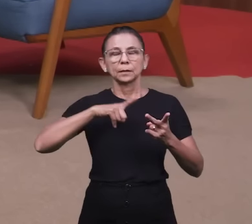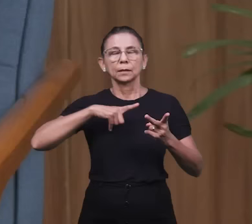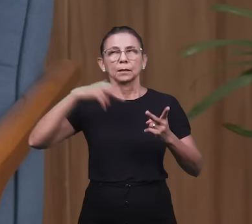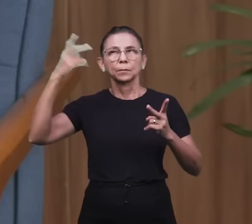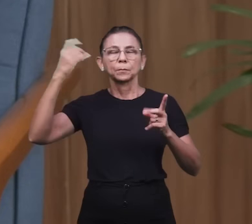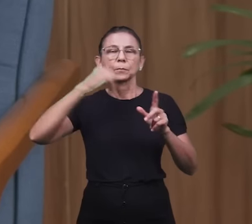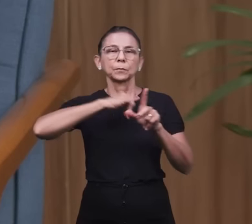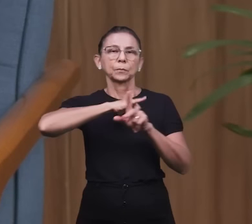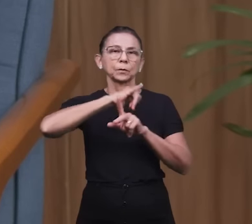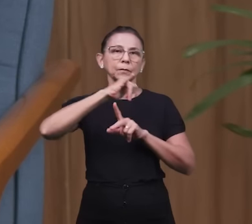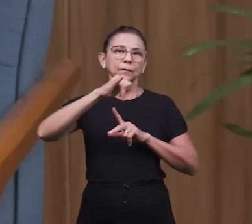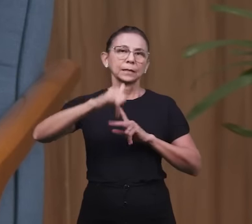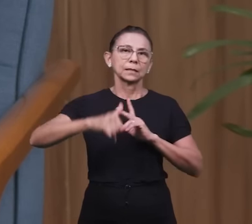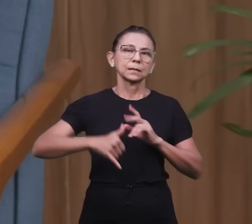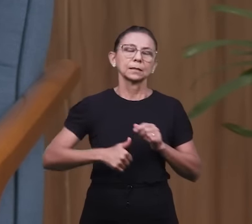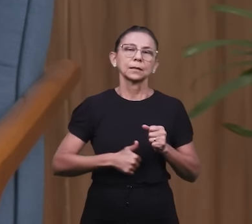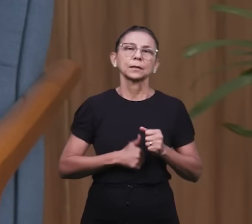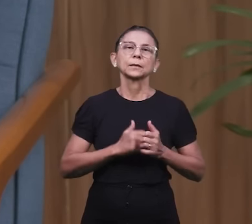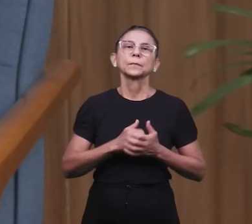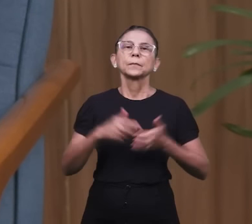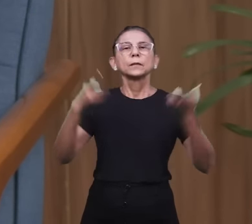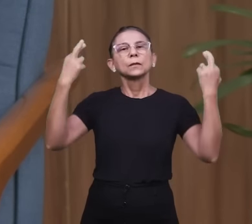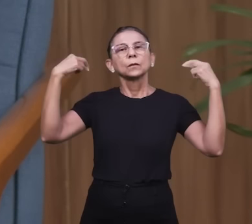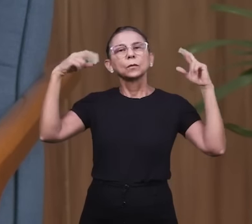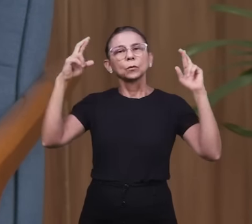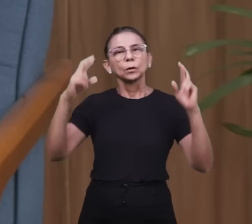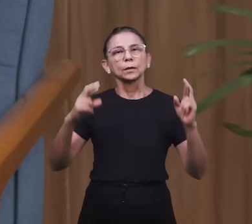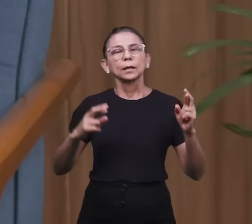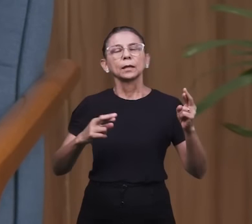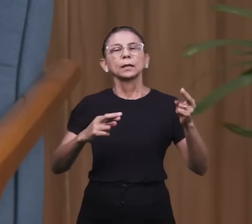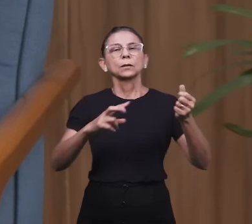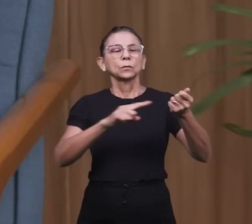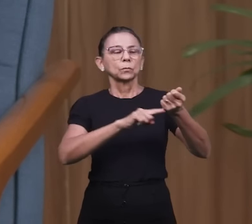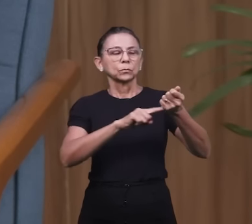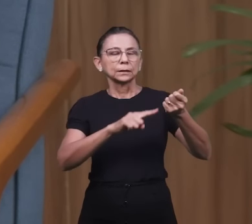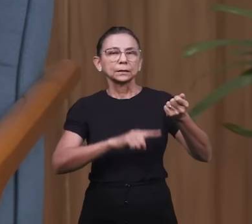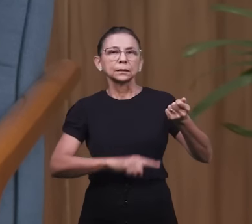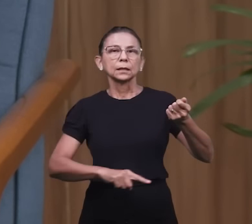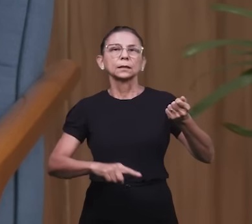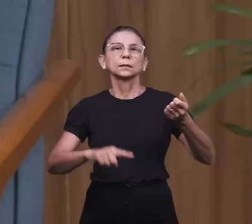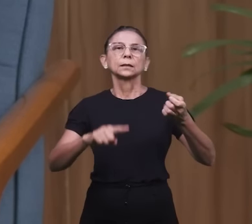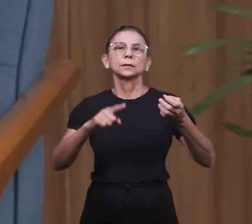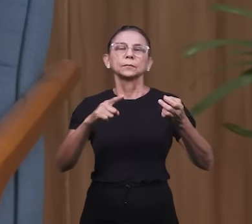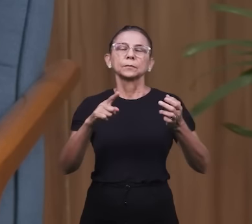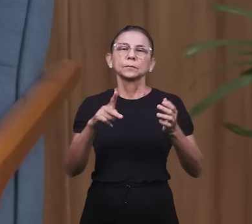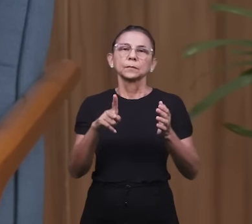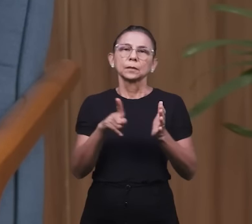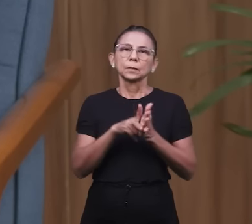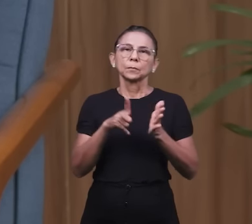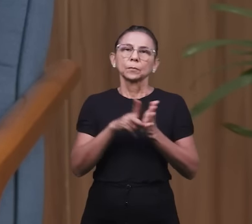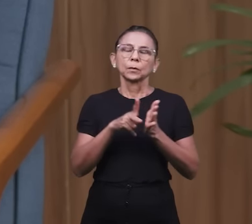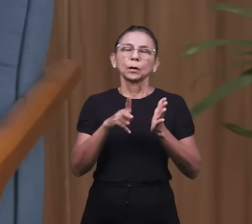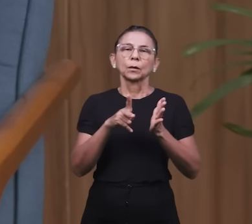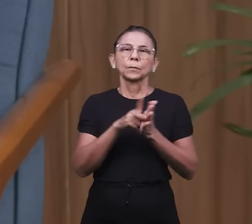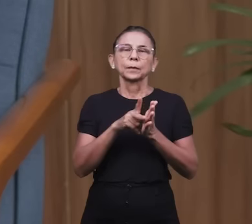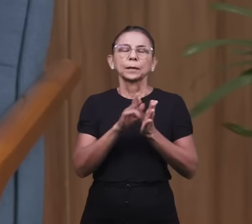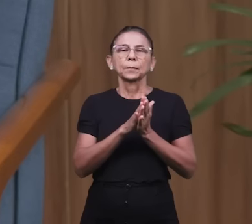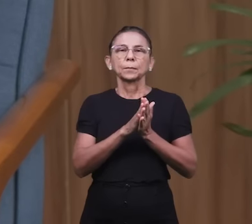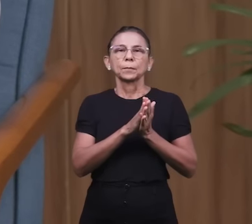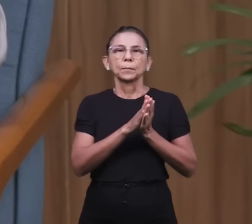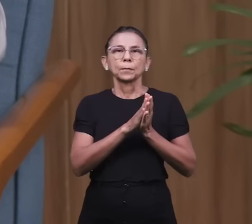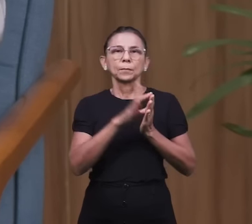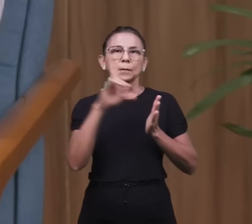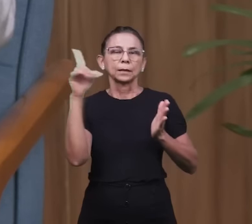mas o sangue do cordeiro o cordeiro a palavra da qual ele se alimentaram que era o cordeiro estavam